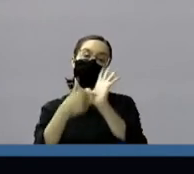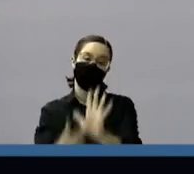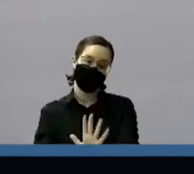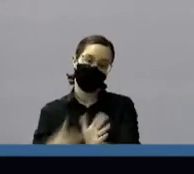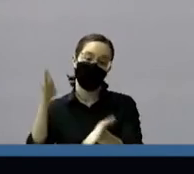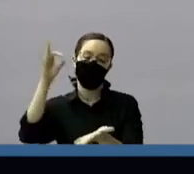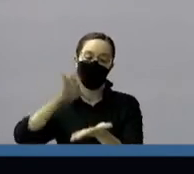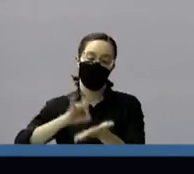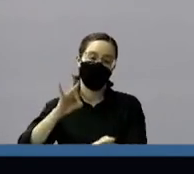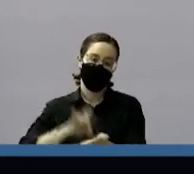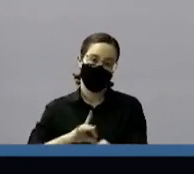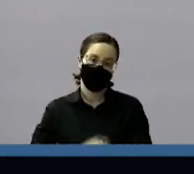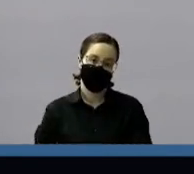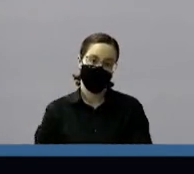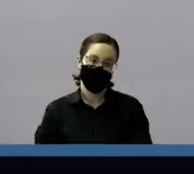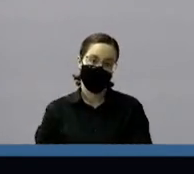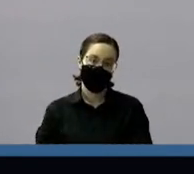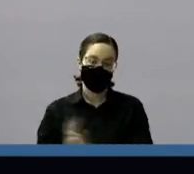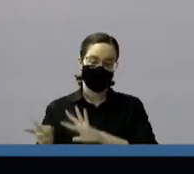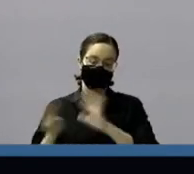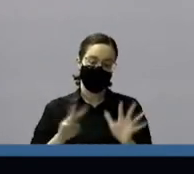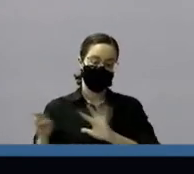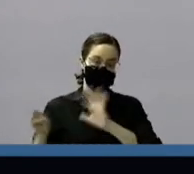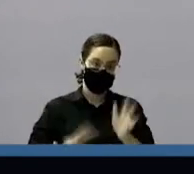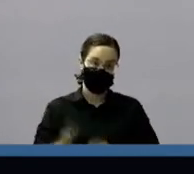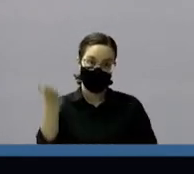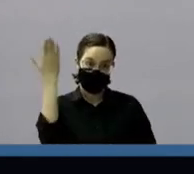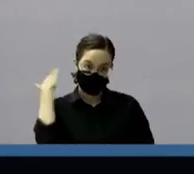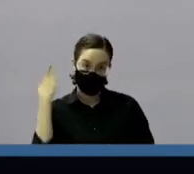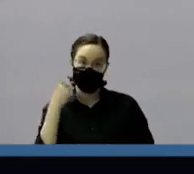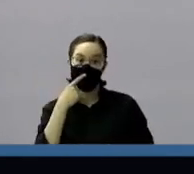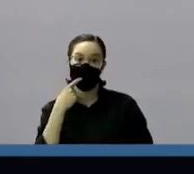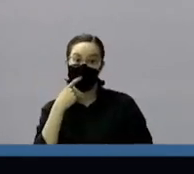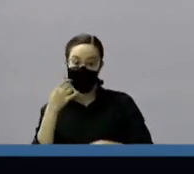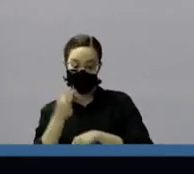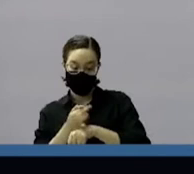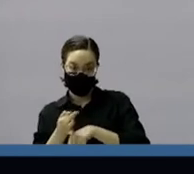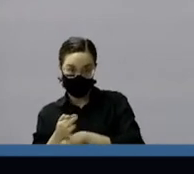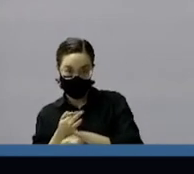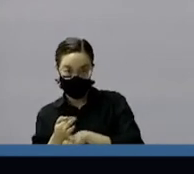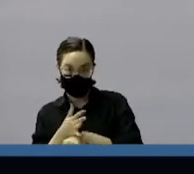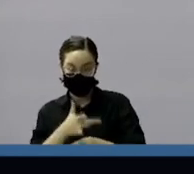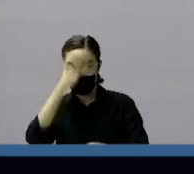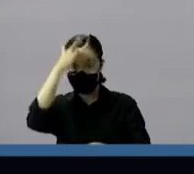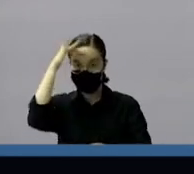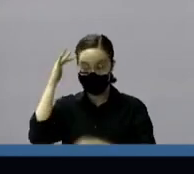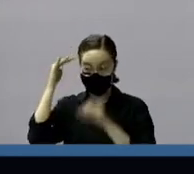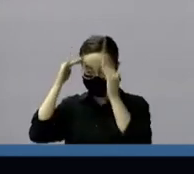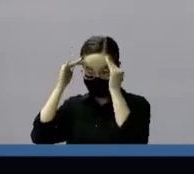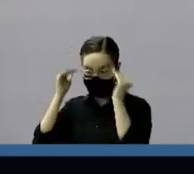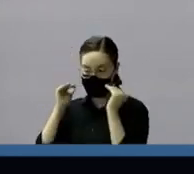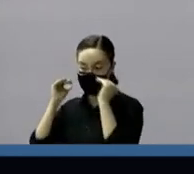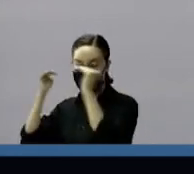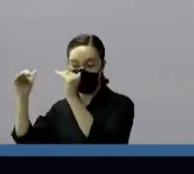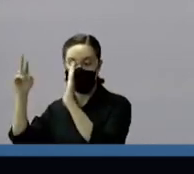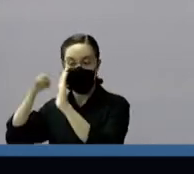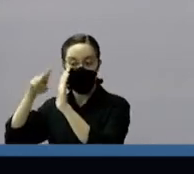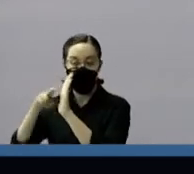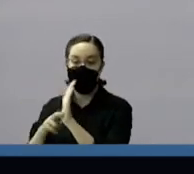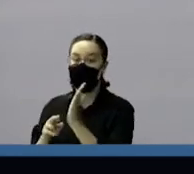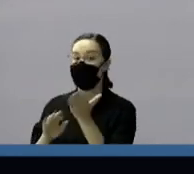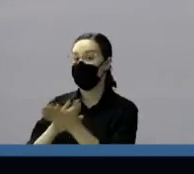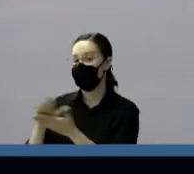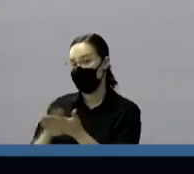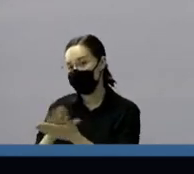aquela verdadeira desobediência civil, desobediência da nossa gente às